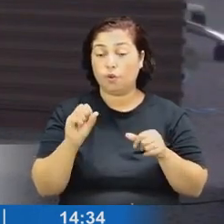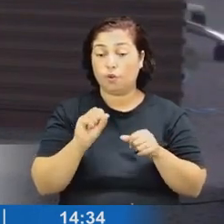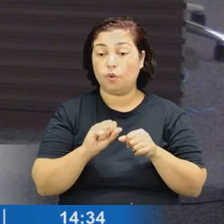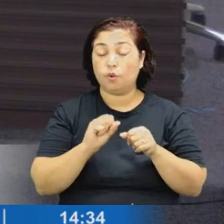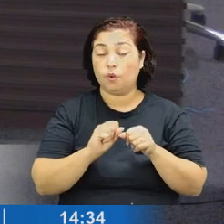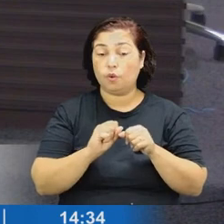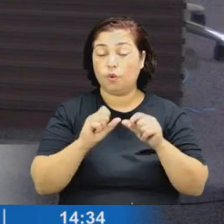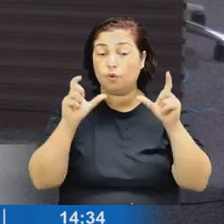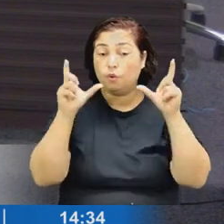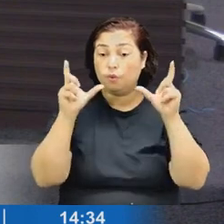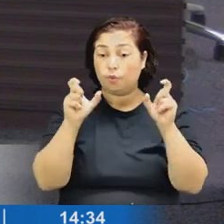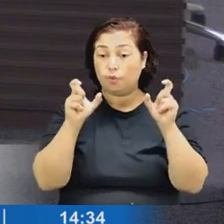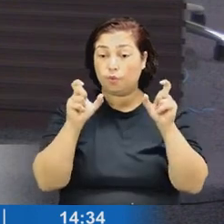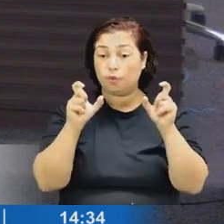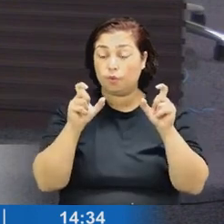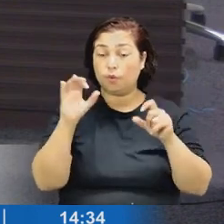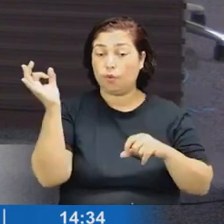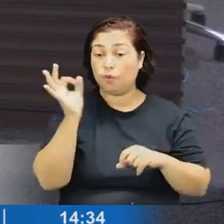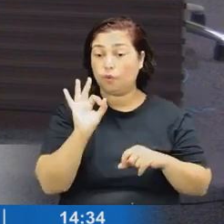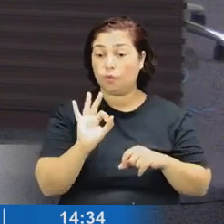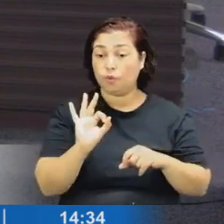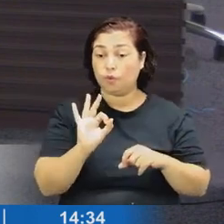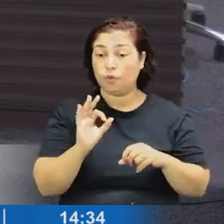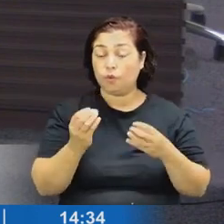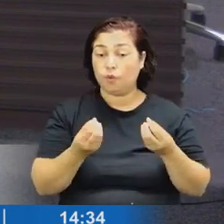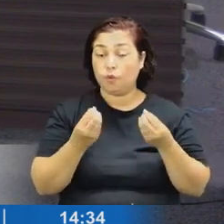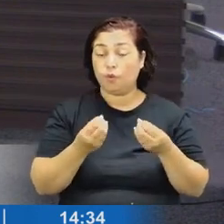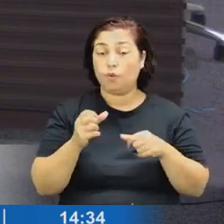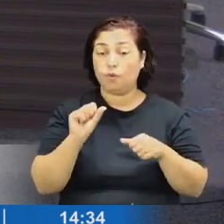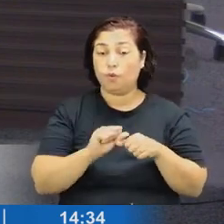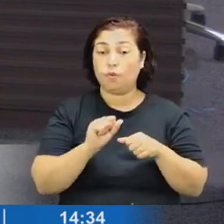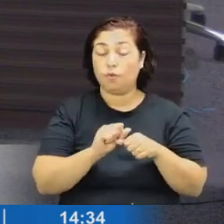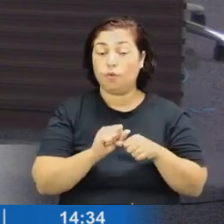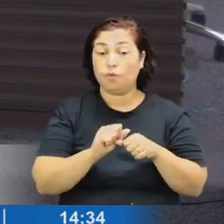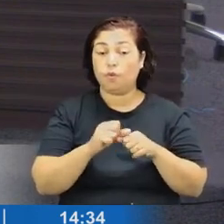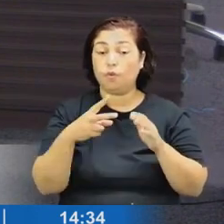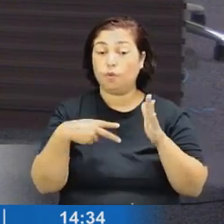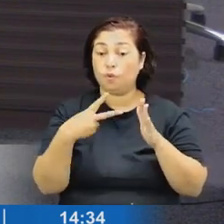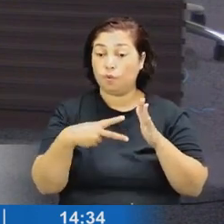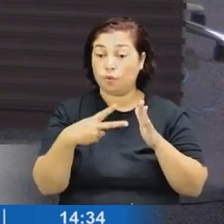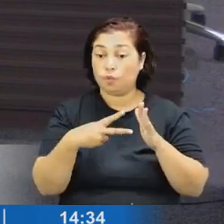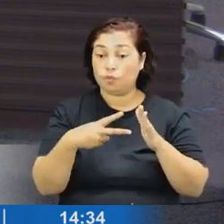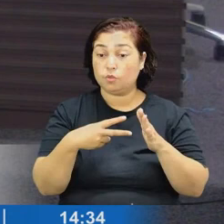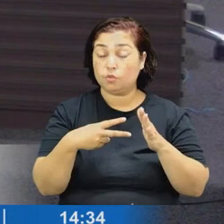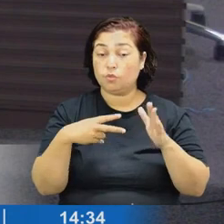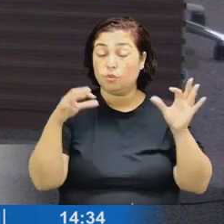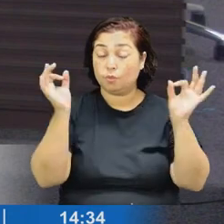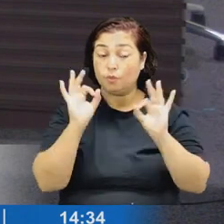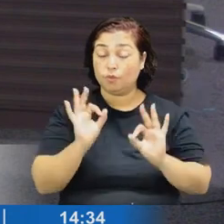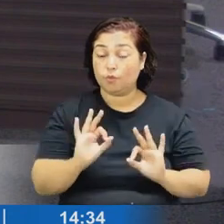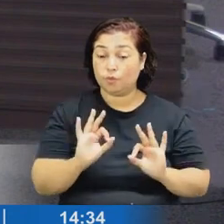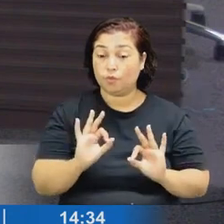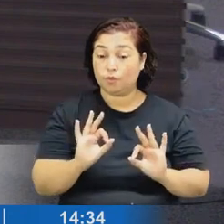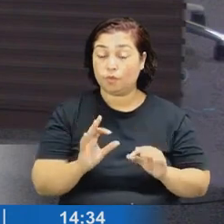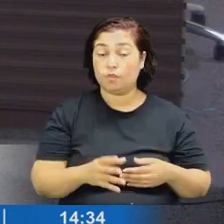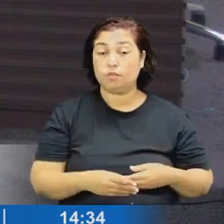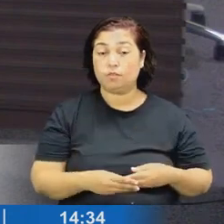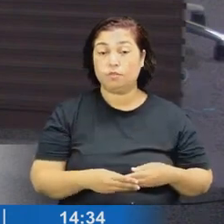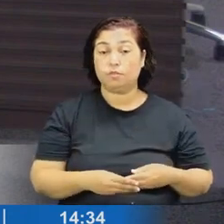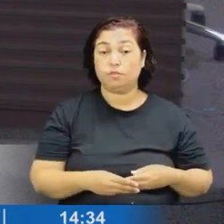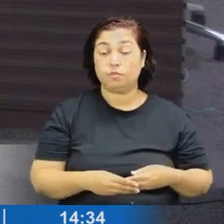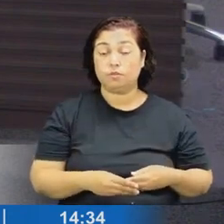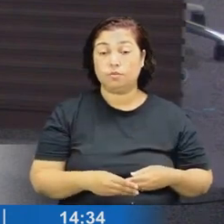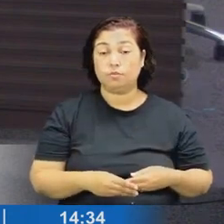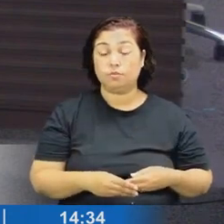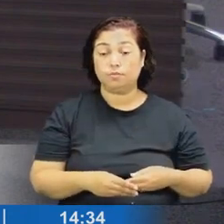uma foto perfeita como que a gente faz um vídeo perfeito o que que significa perfeito é realmente ser relevante para quem vai ver